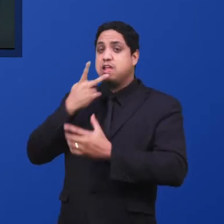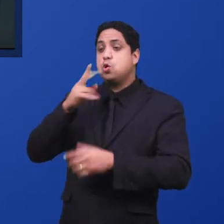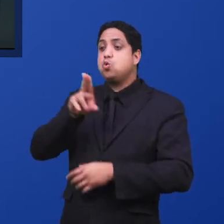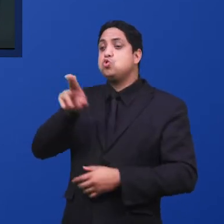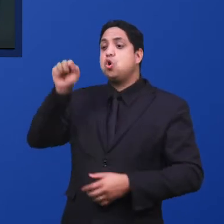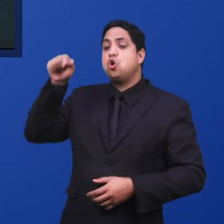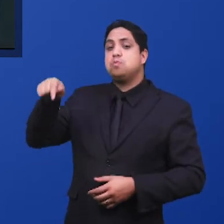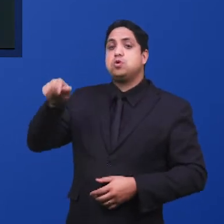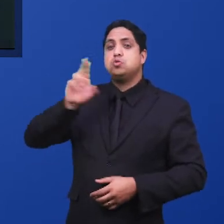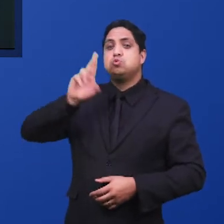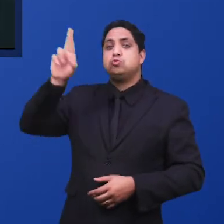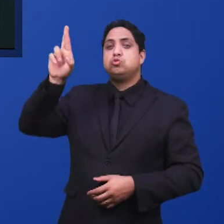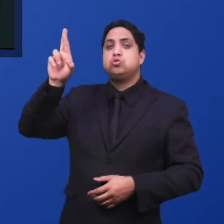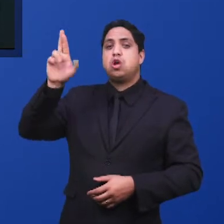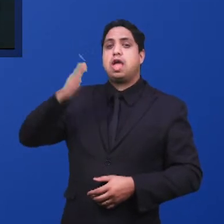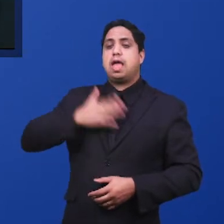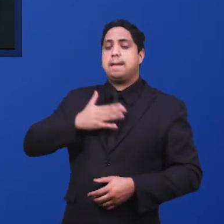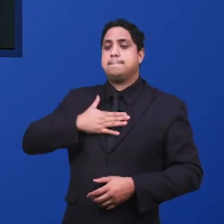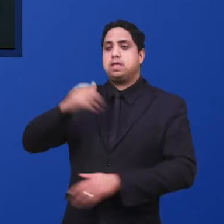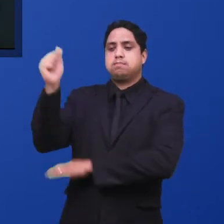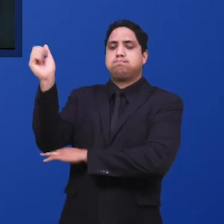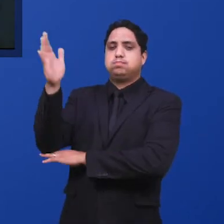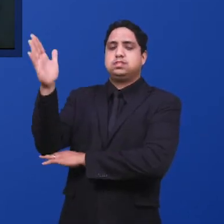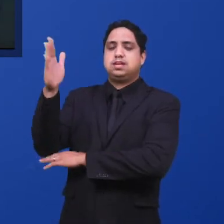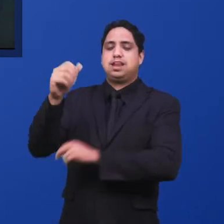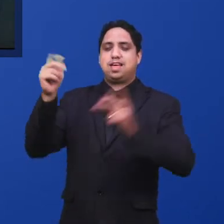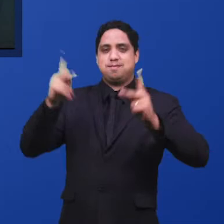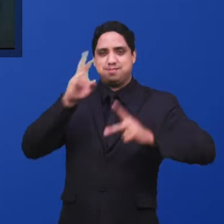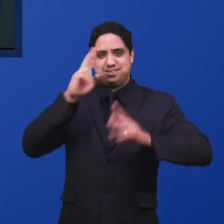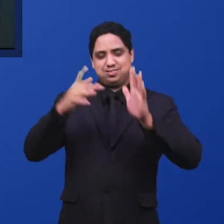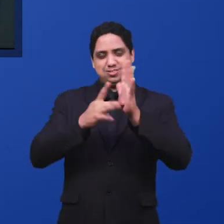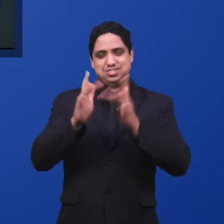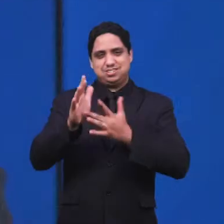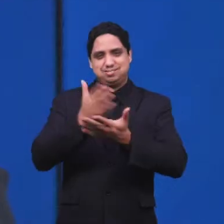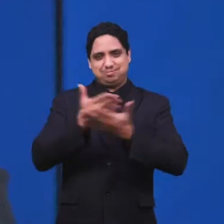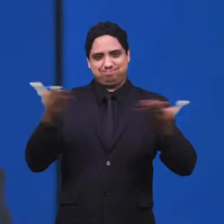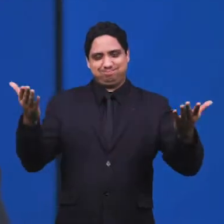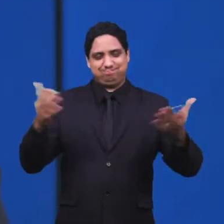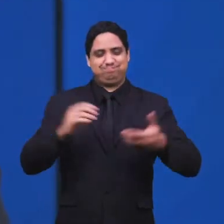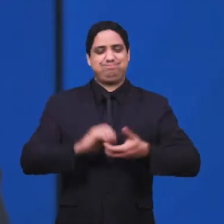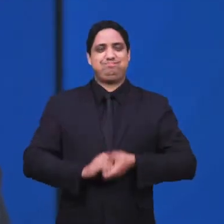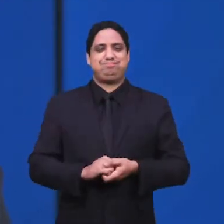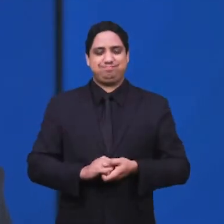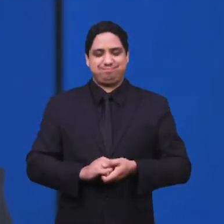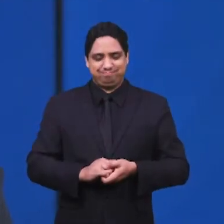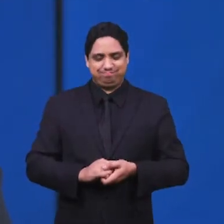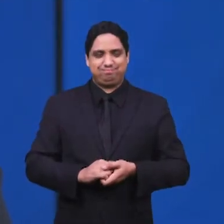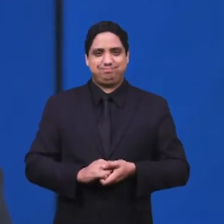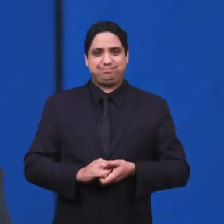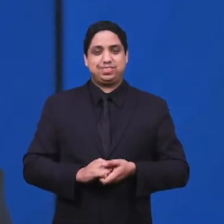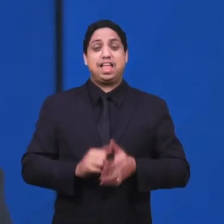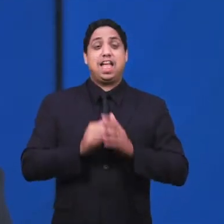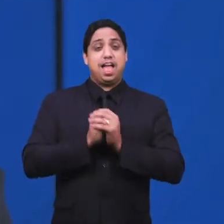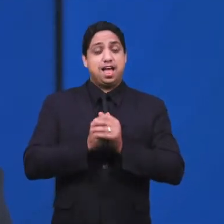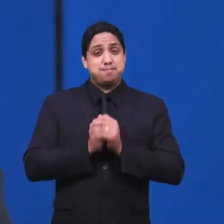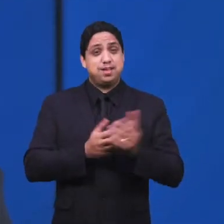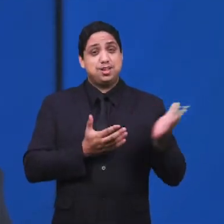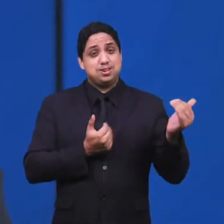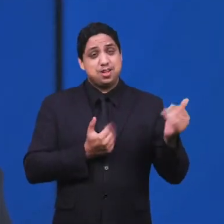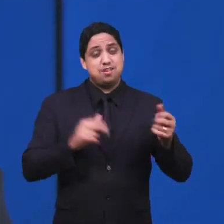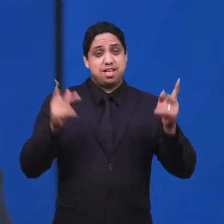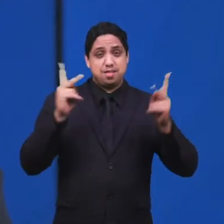O Senhor é a minha bandeira. A paz do Senhor Jesus. Amém, jovens, a paz do Senhor Jesus, é isto